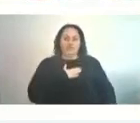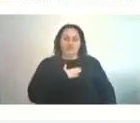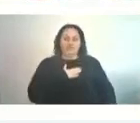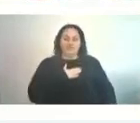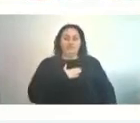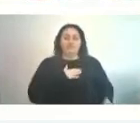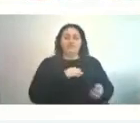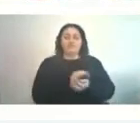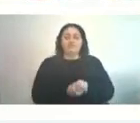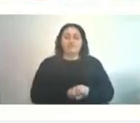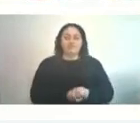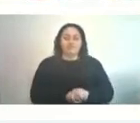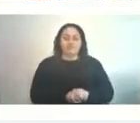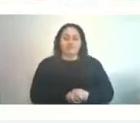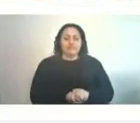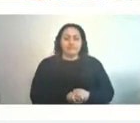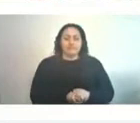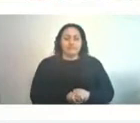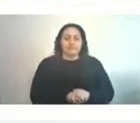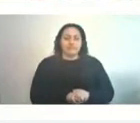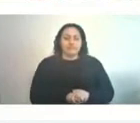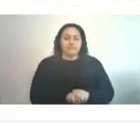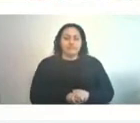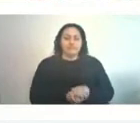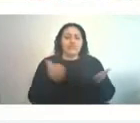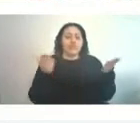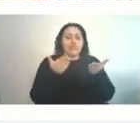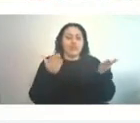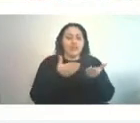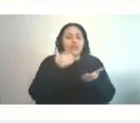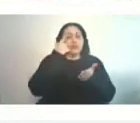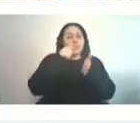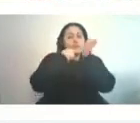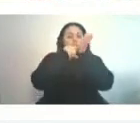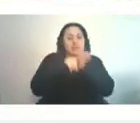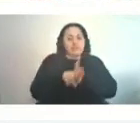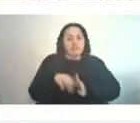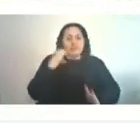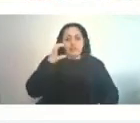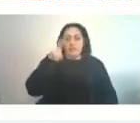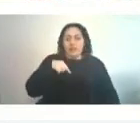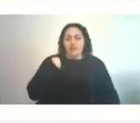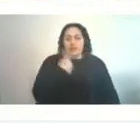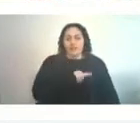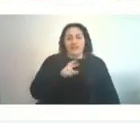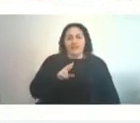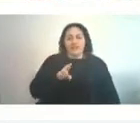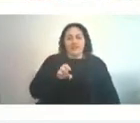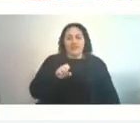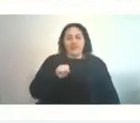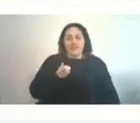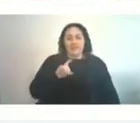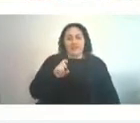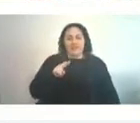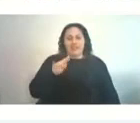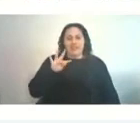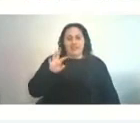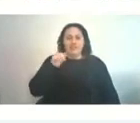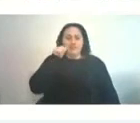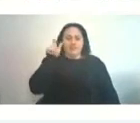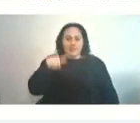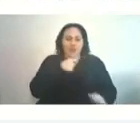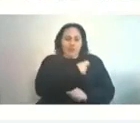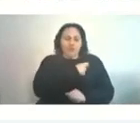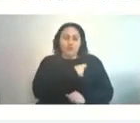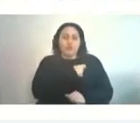tornando uma pesquisa científica de uma das nossas residentes e vai se tornar mais um material teórico